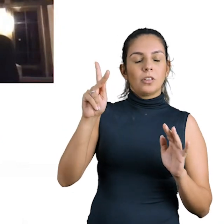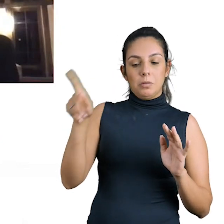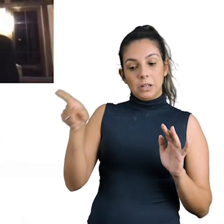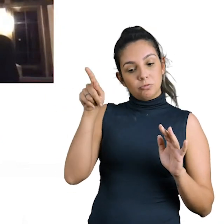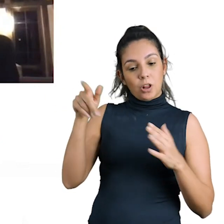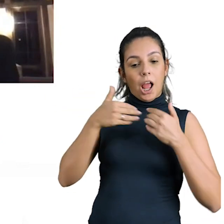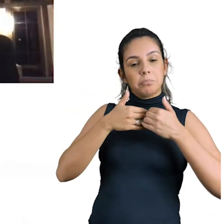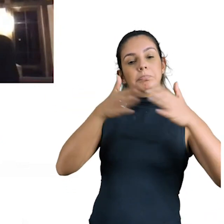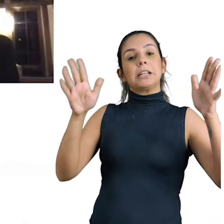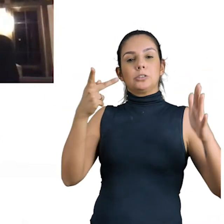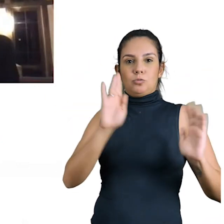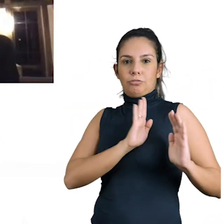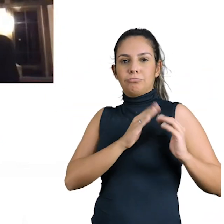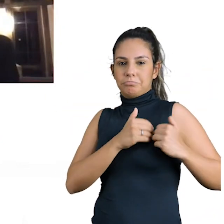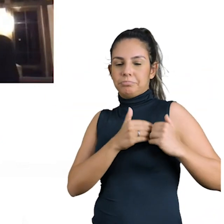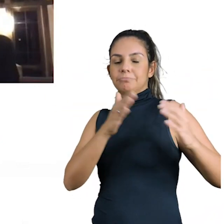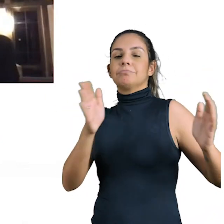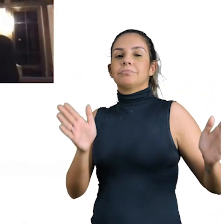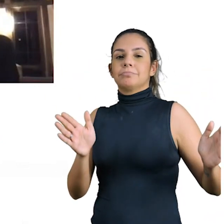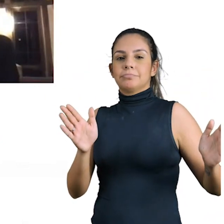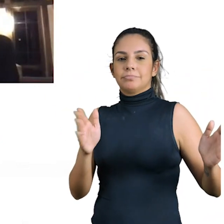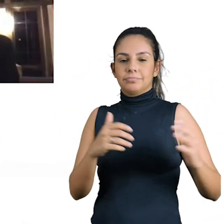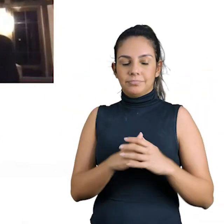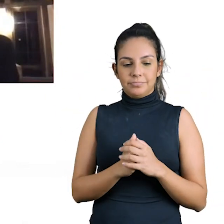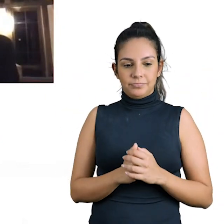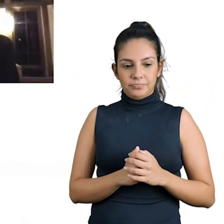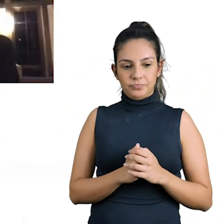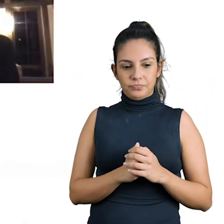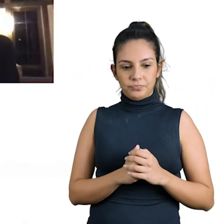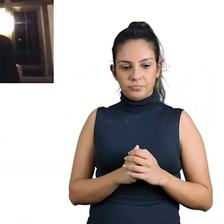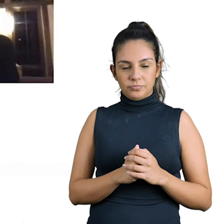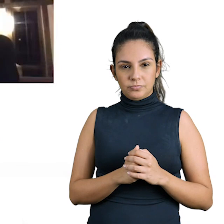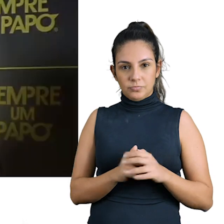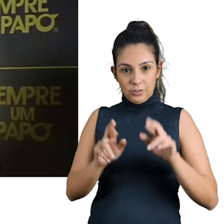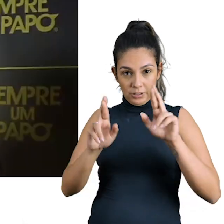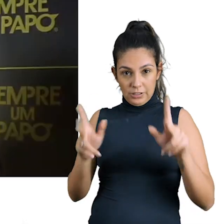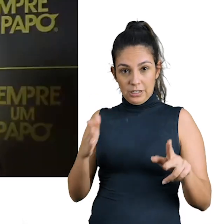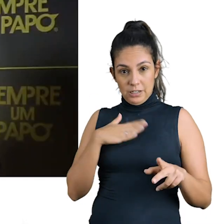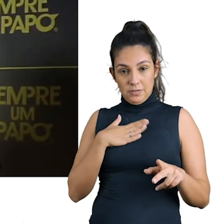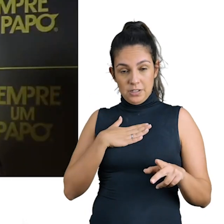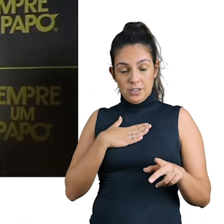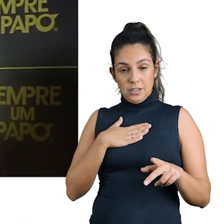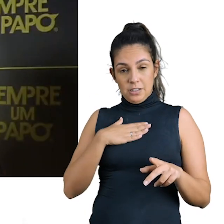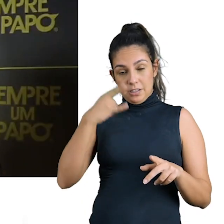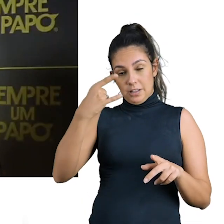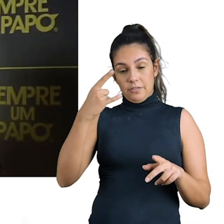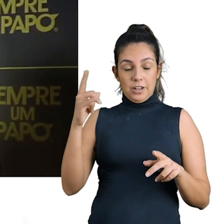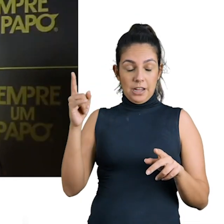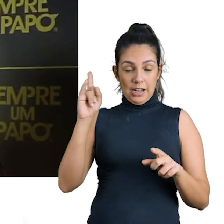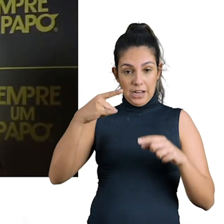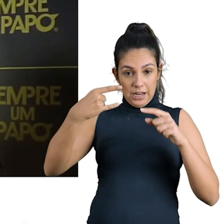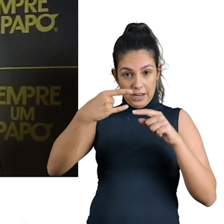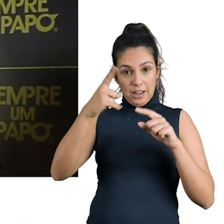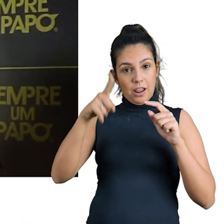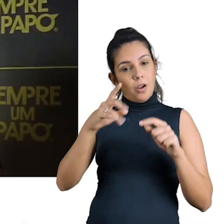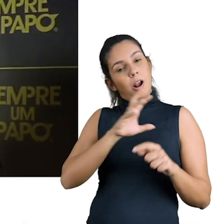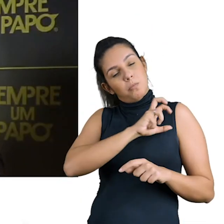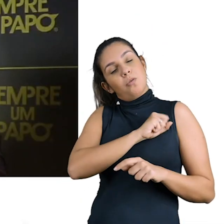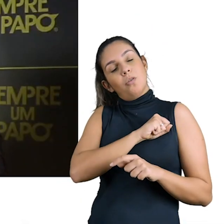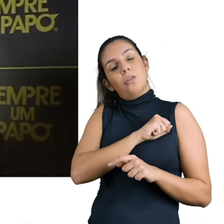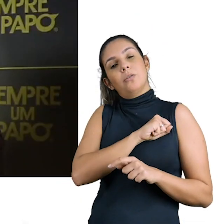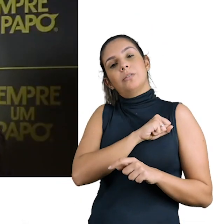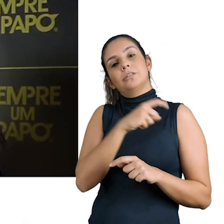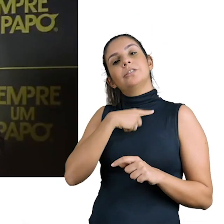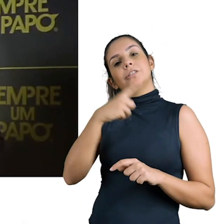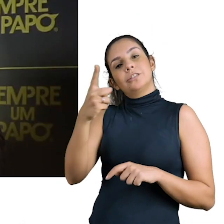abra, né, o coração para começar legal, assim, porque o diferencial das minhas lives, eu estava pensando outro dia, é o afeto mesmo,